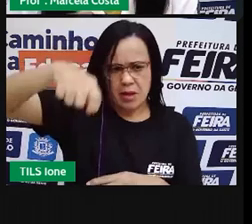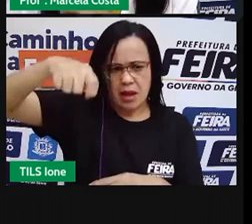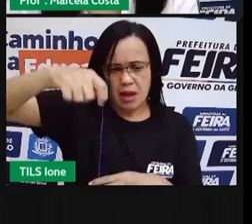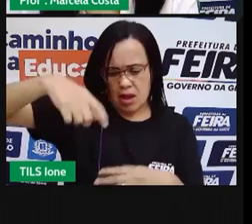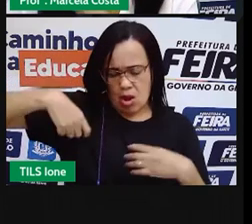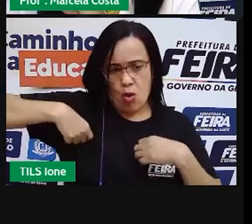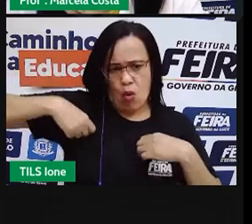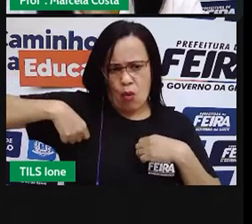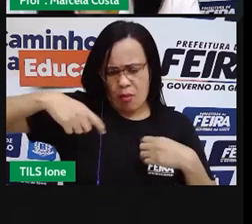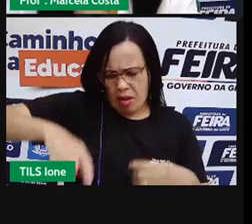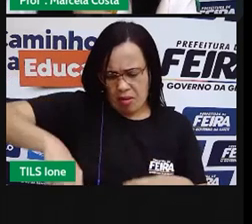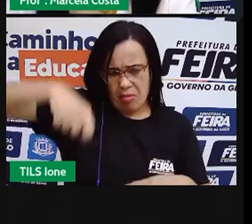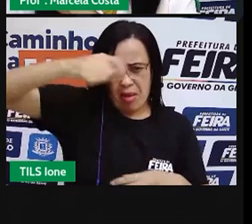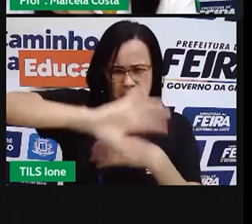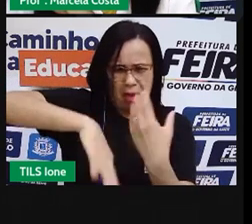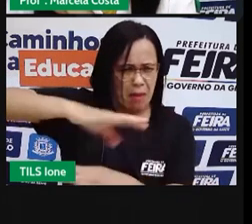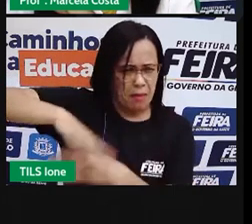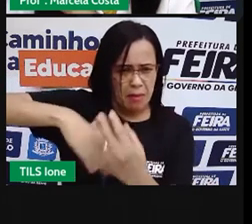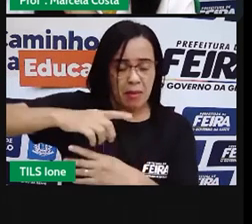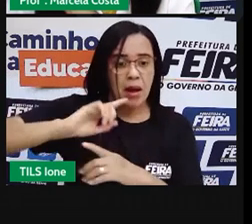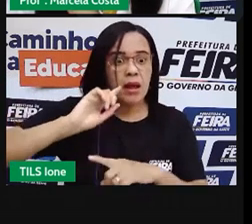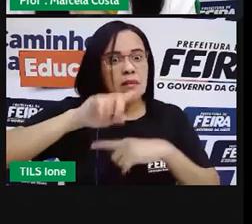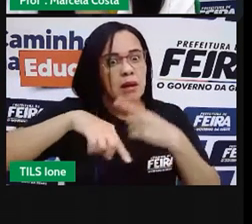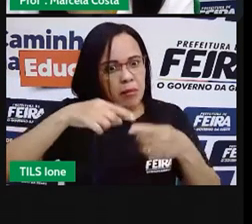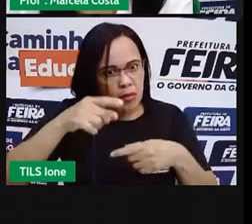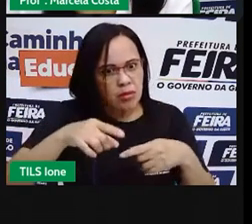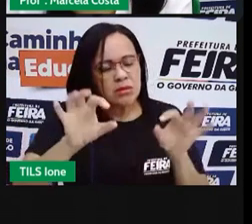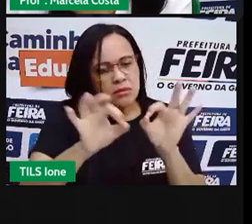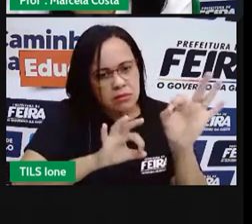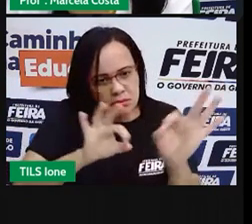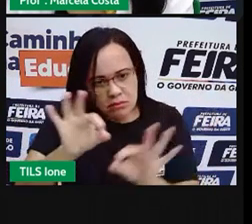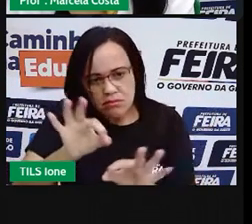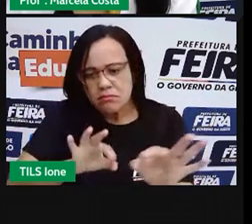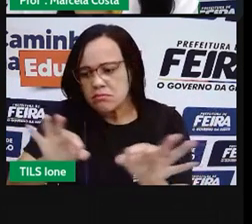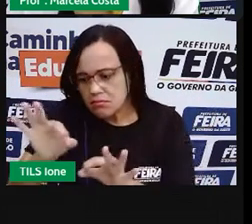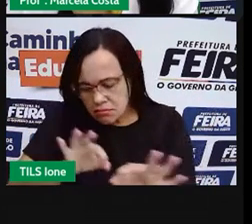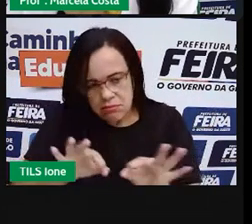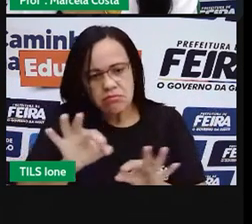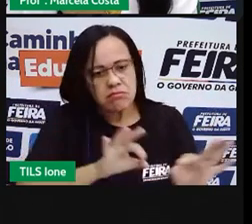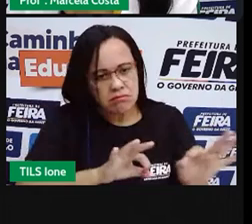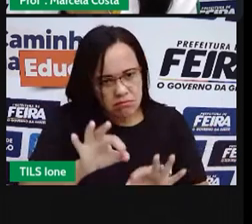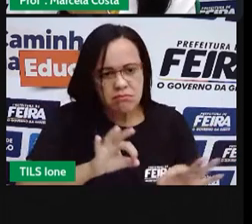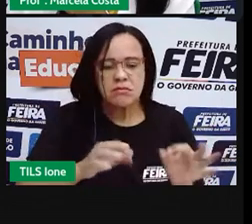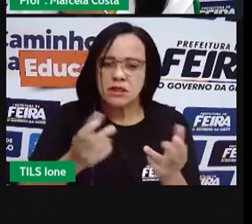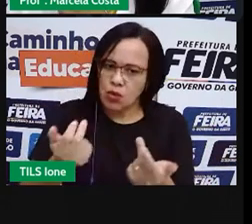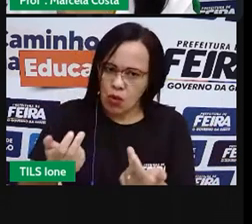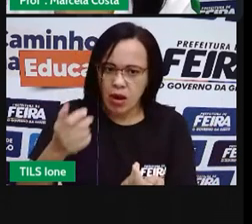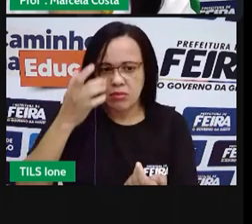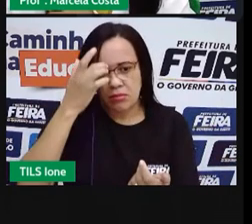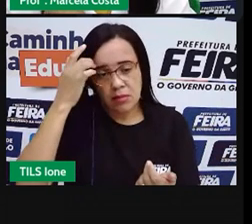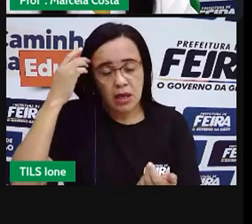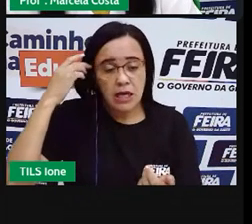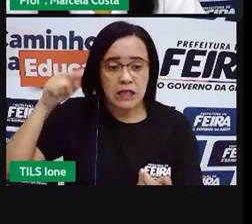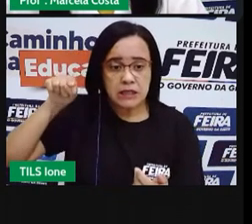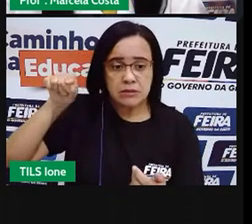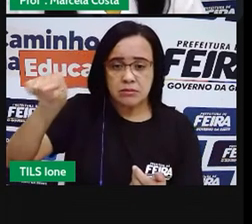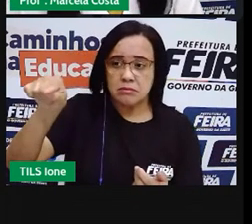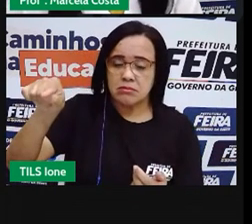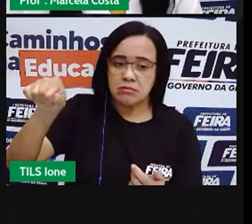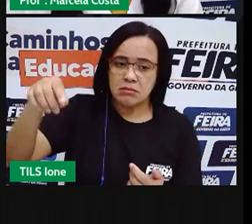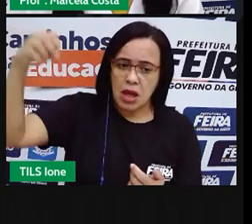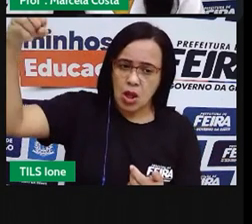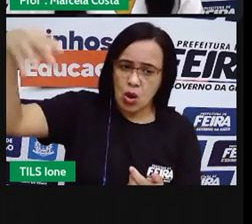tá um pouco de novo há